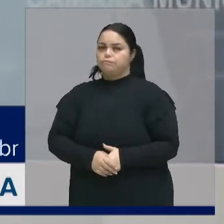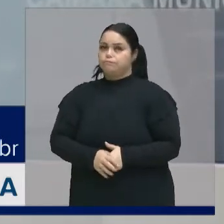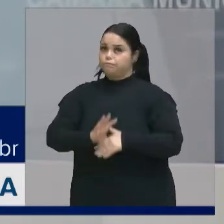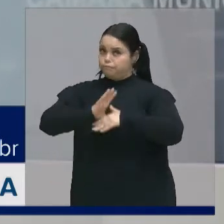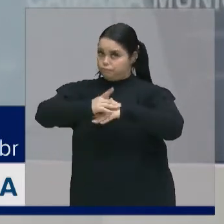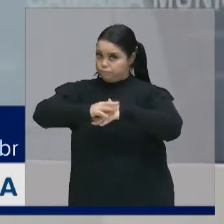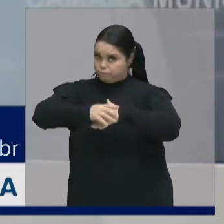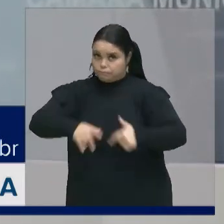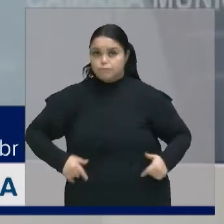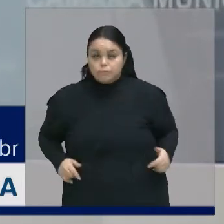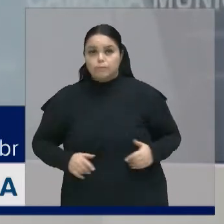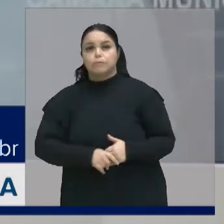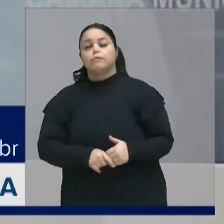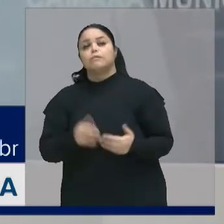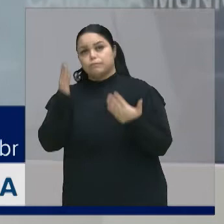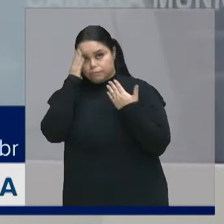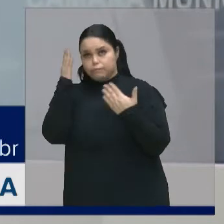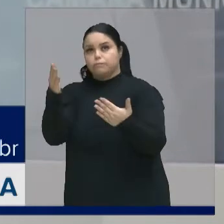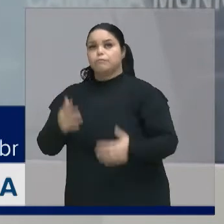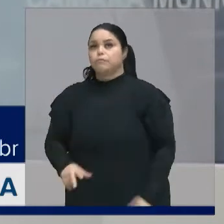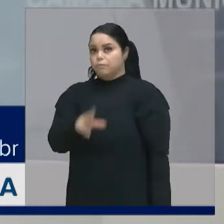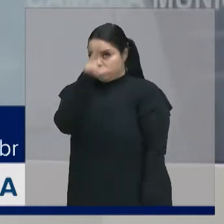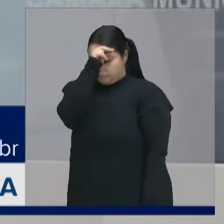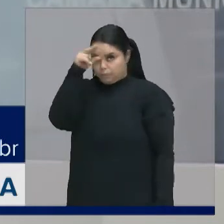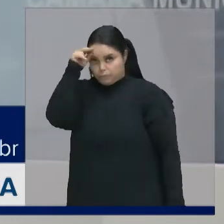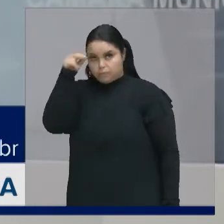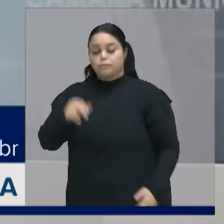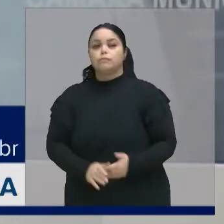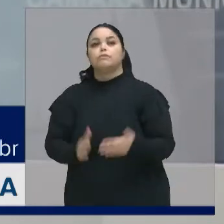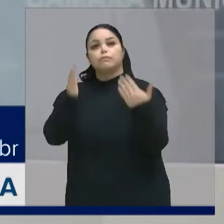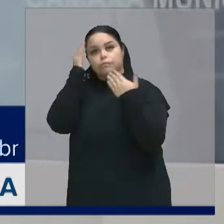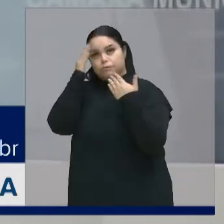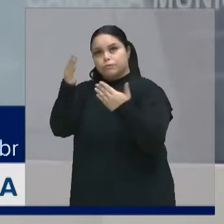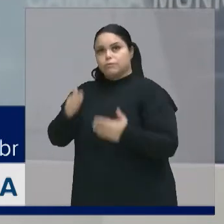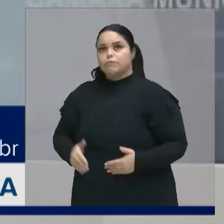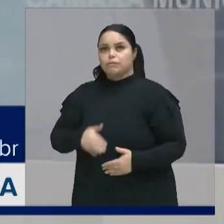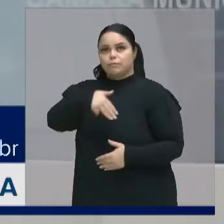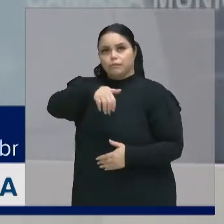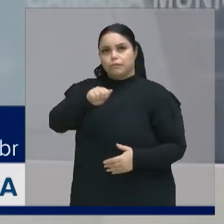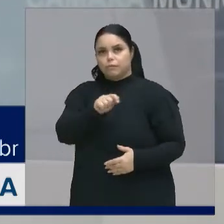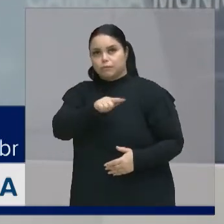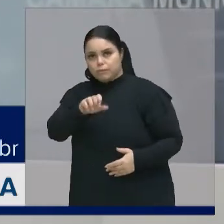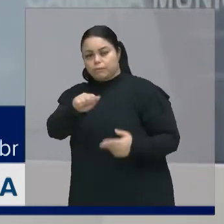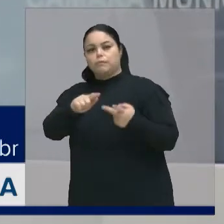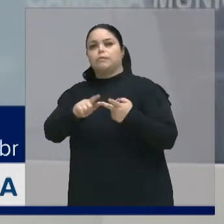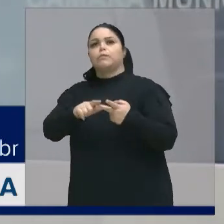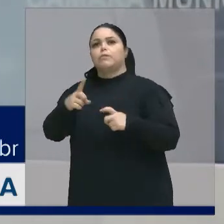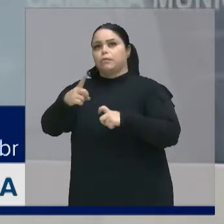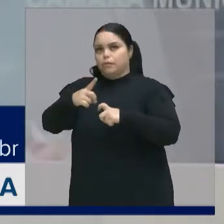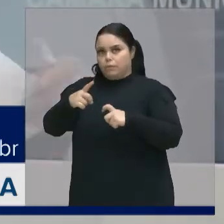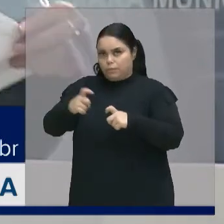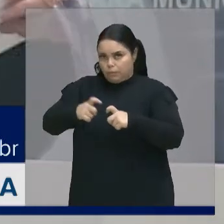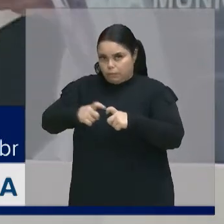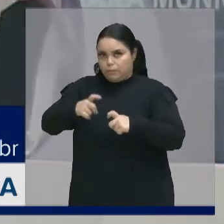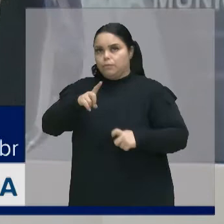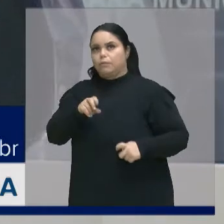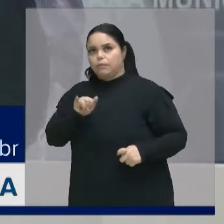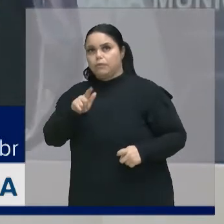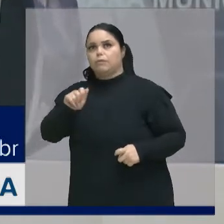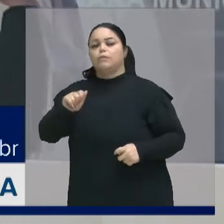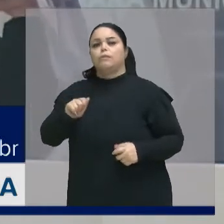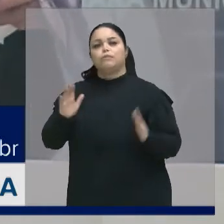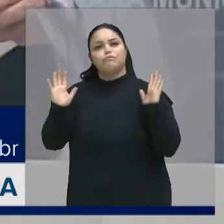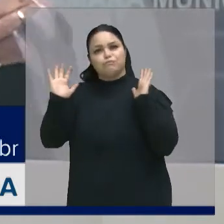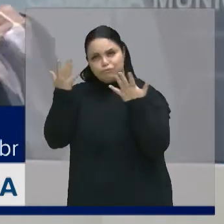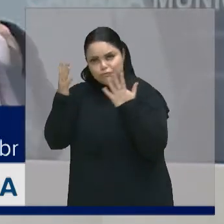clínico. Então eu queria agradecer à Prefeitura, agradecer a Mazé, agradecer ao Dr. Diego do Centro de Zoonose,